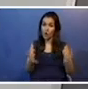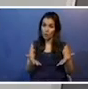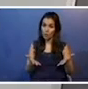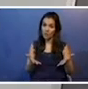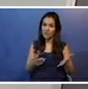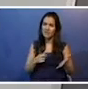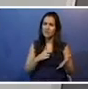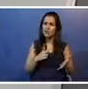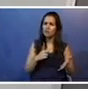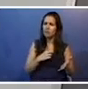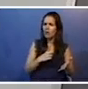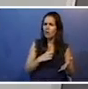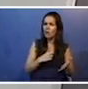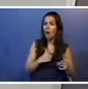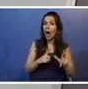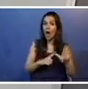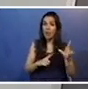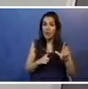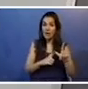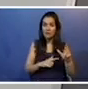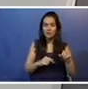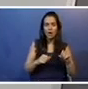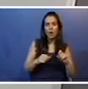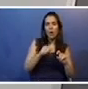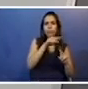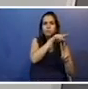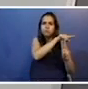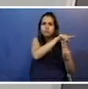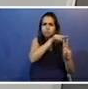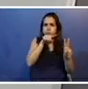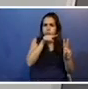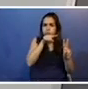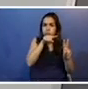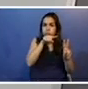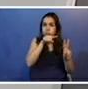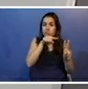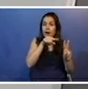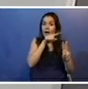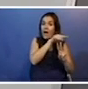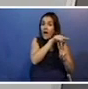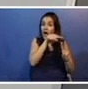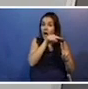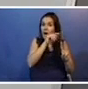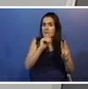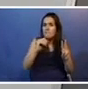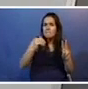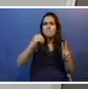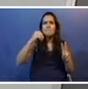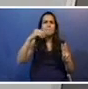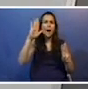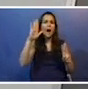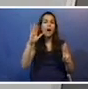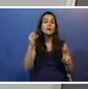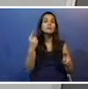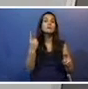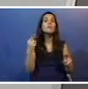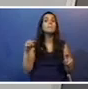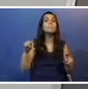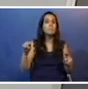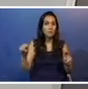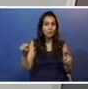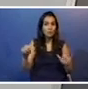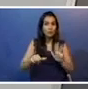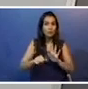tenho as letras e um tracinho em cima, o valor daquelas letras será acrescido